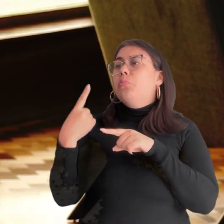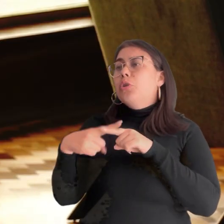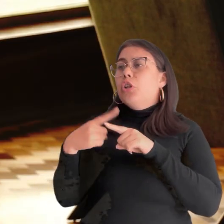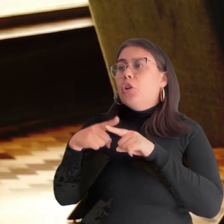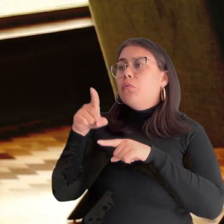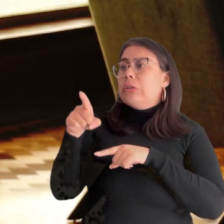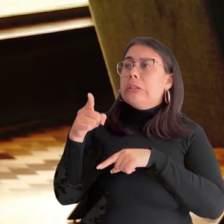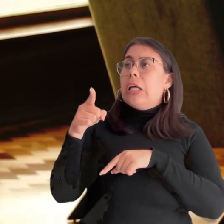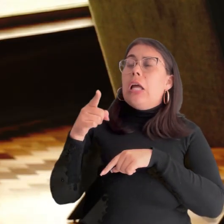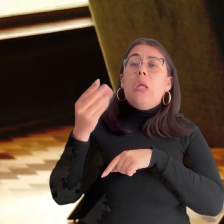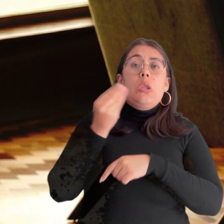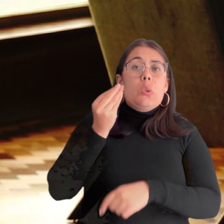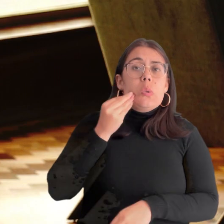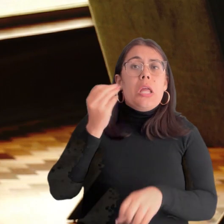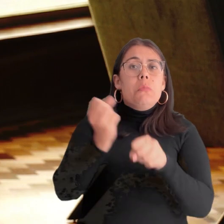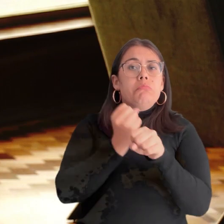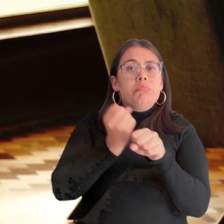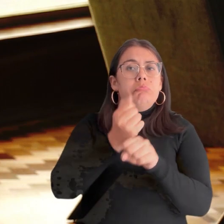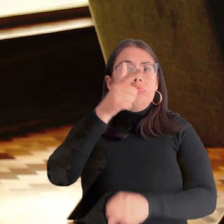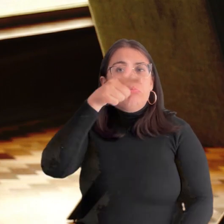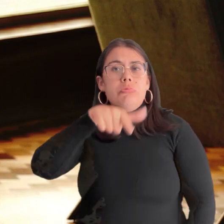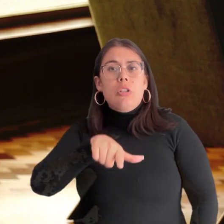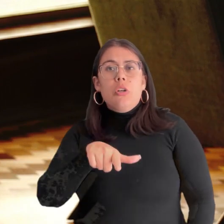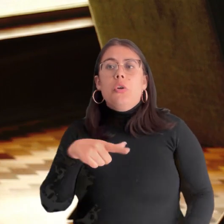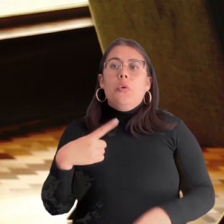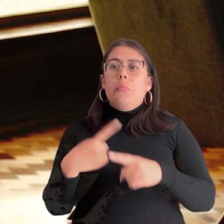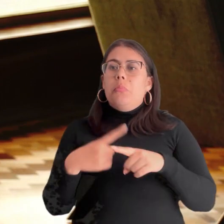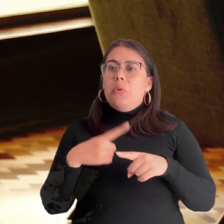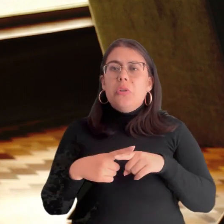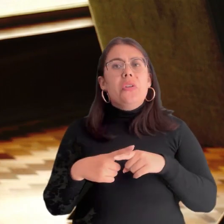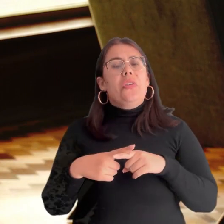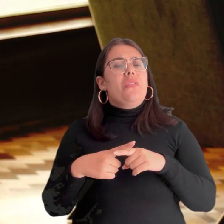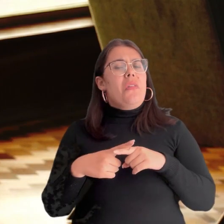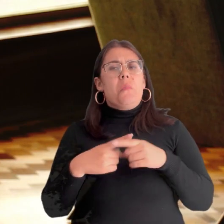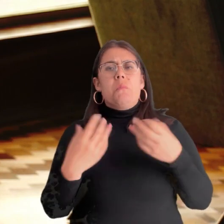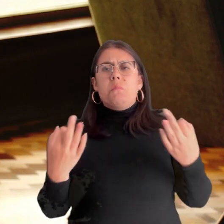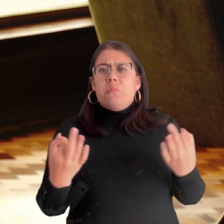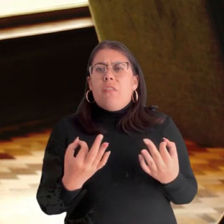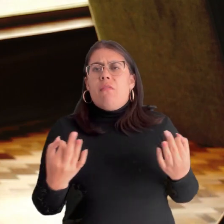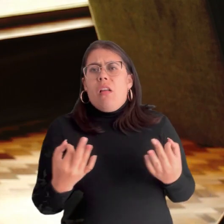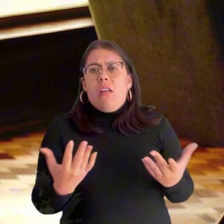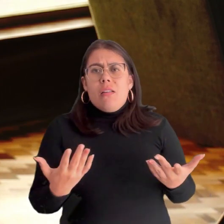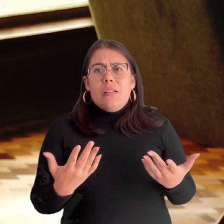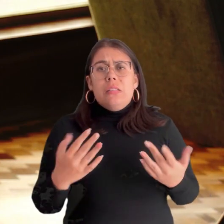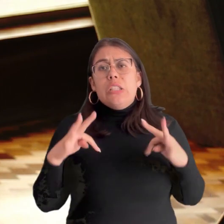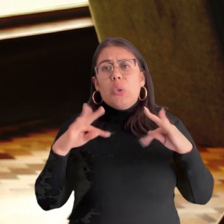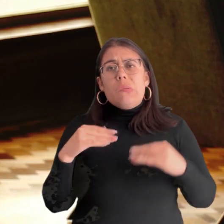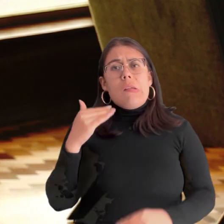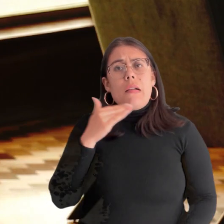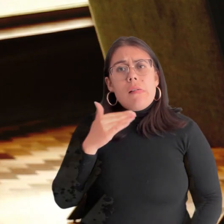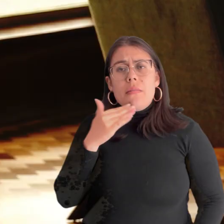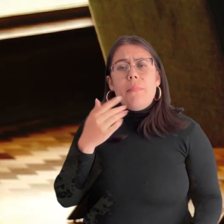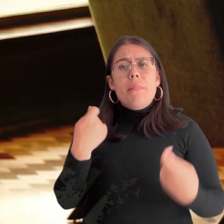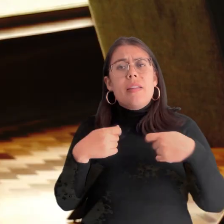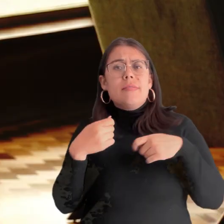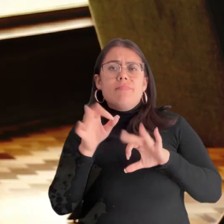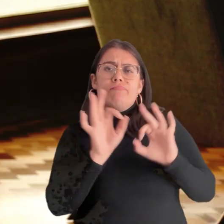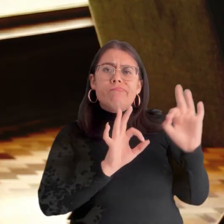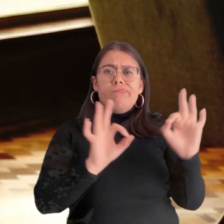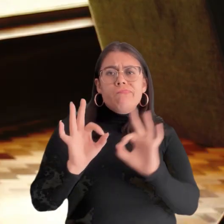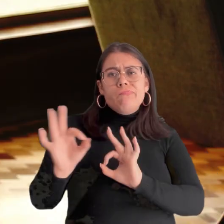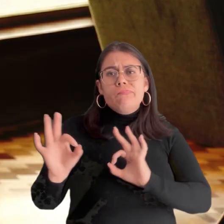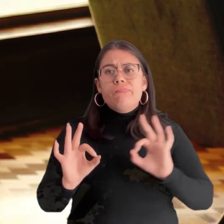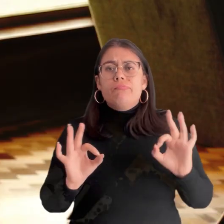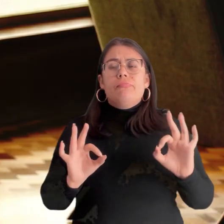uma obra-prima, e está todo desfigurado e tal. E essa conversa ficou, vamos